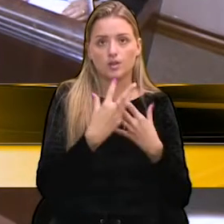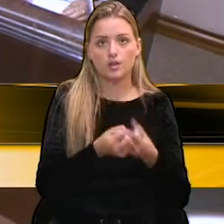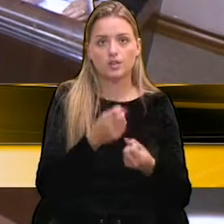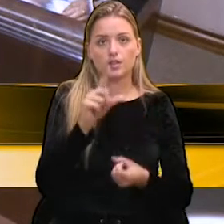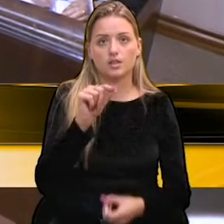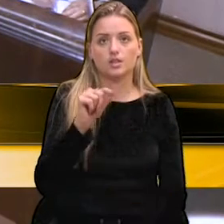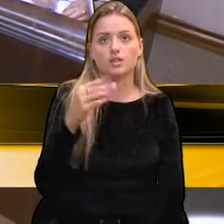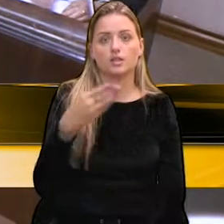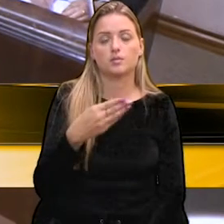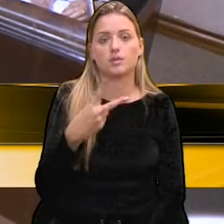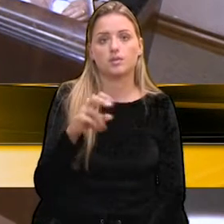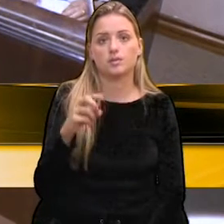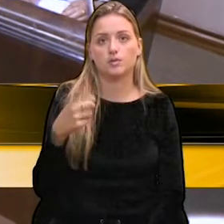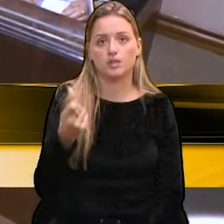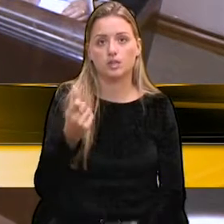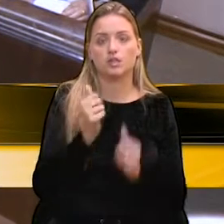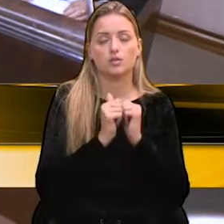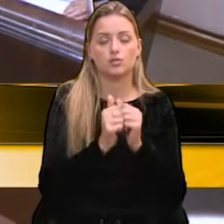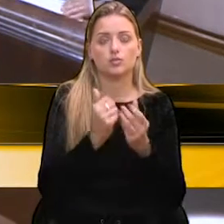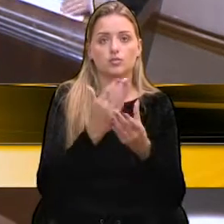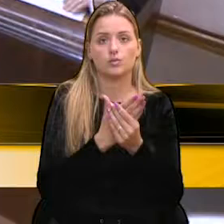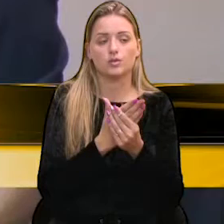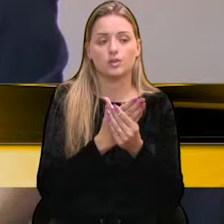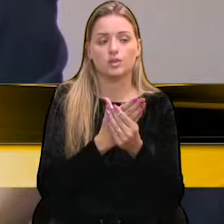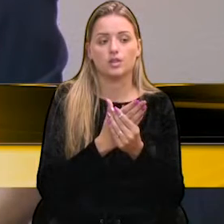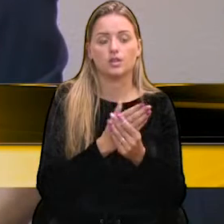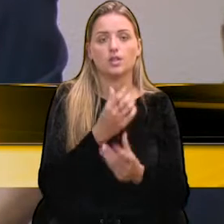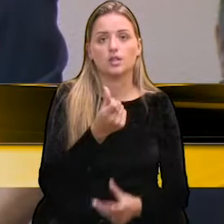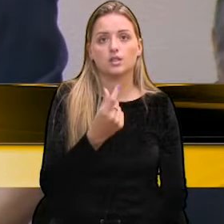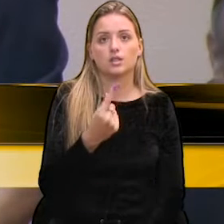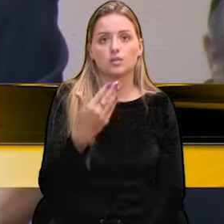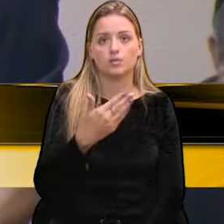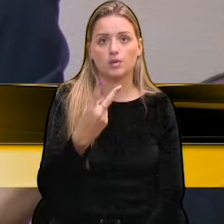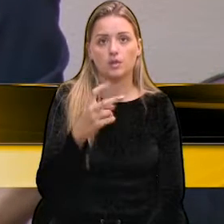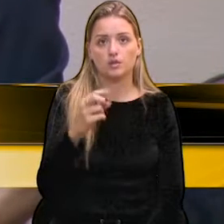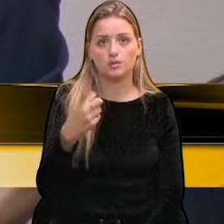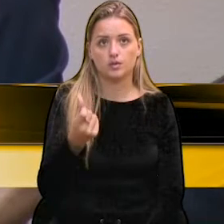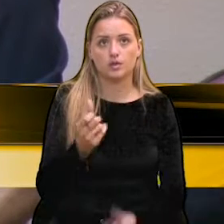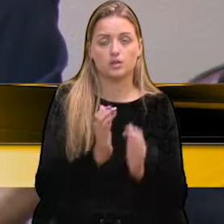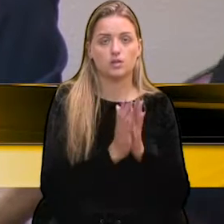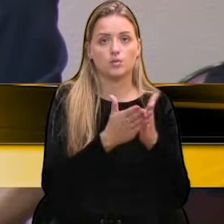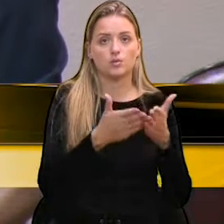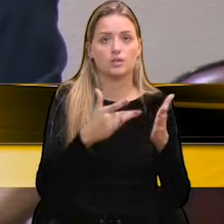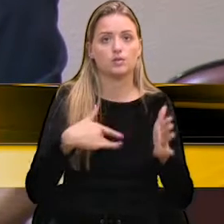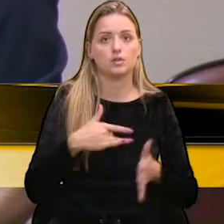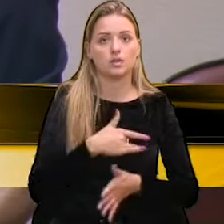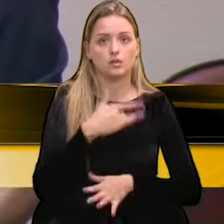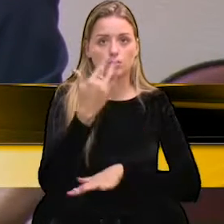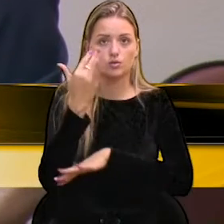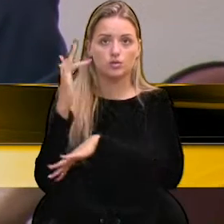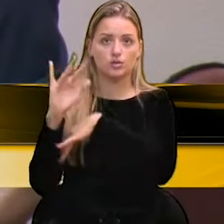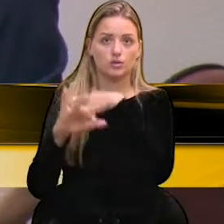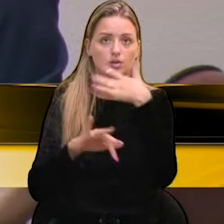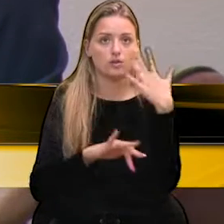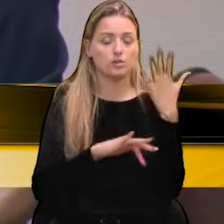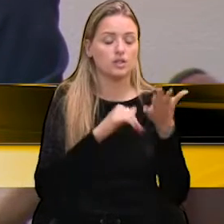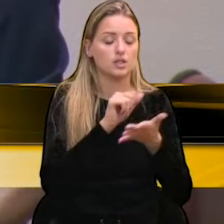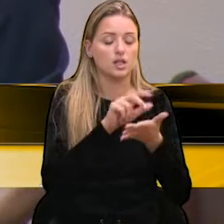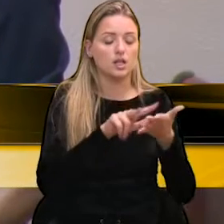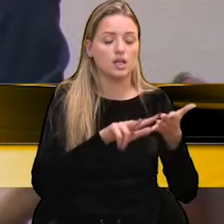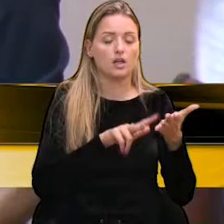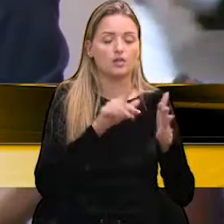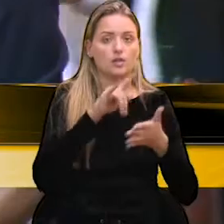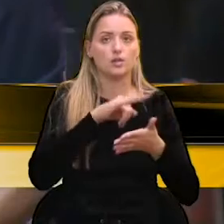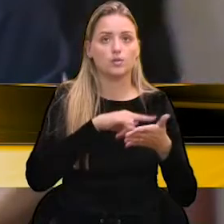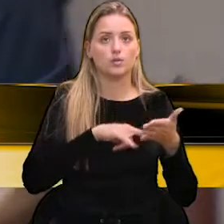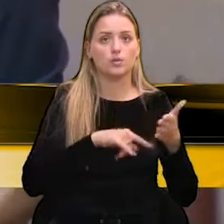número 10/2016, contido no processo 61/2016. A Comissão de Saúde e Meio Ambiente recebe para análise o parecer, o projeto de